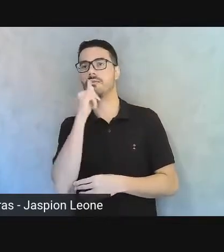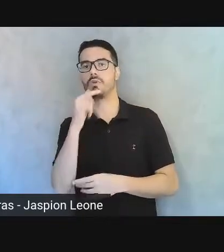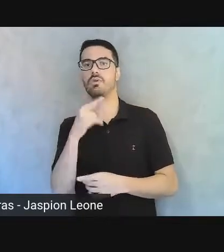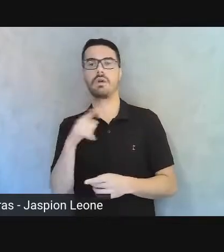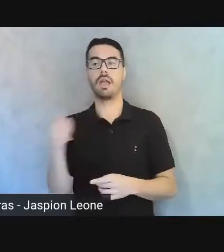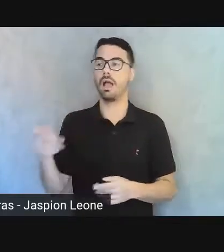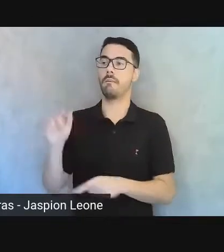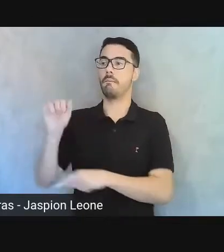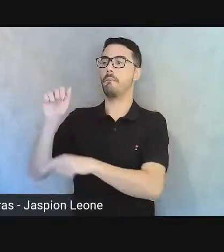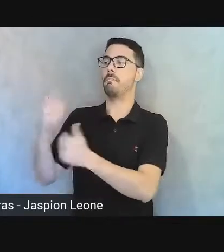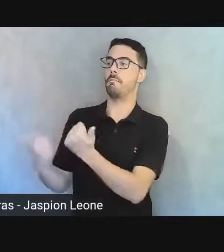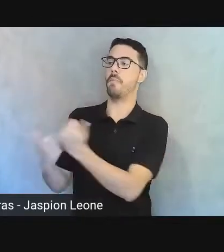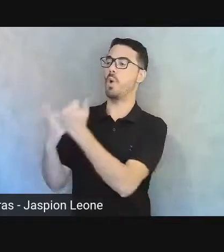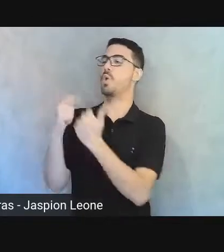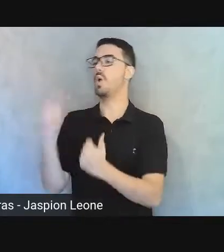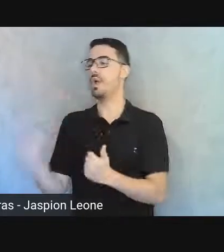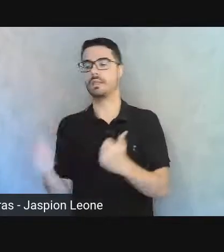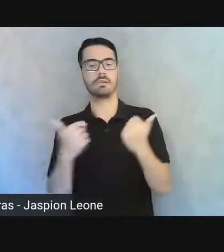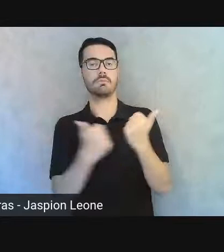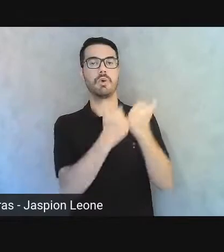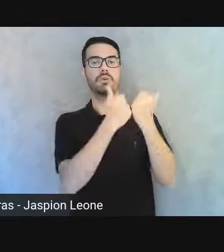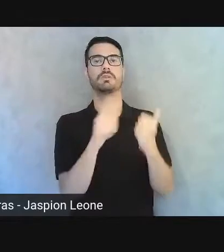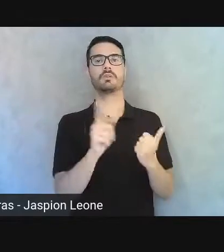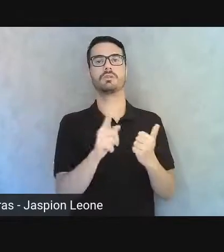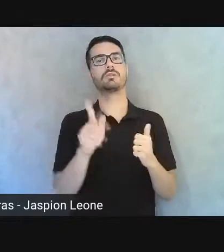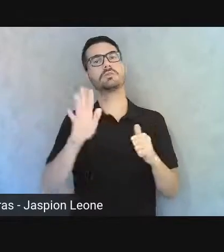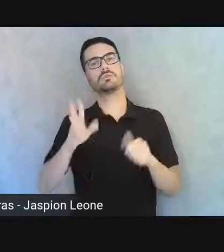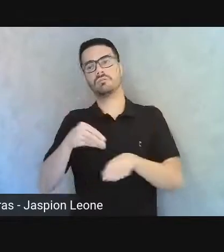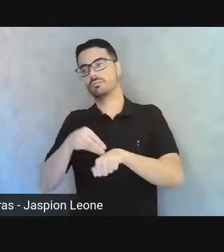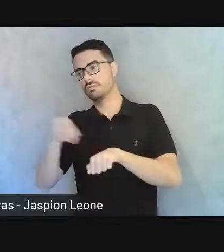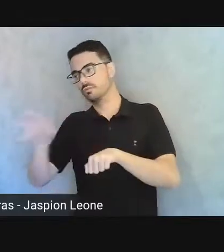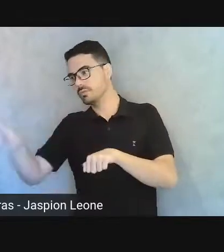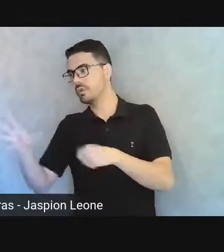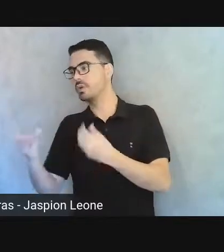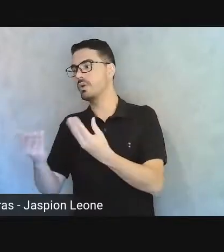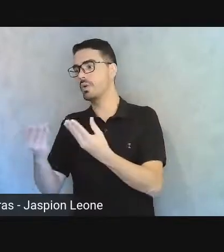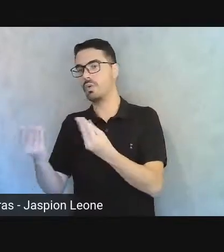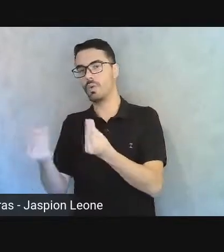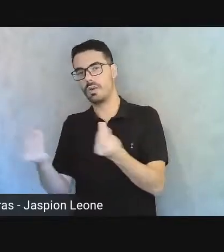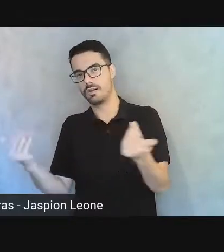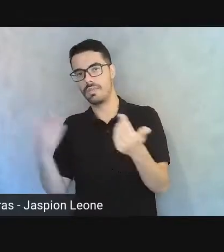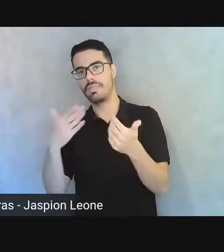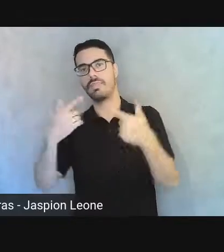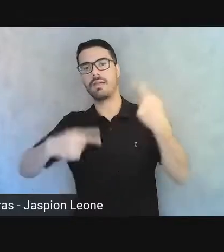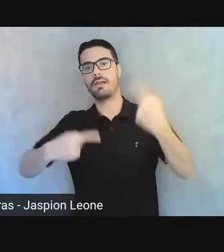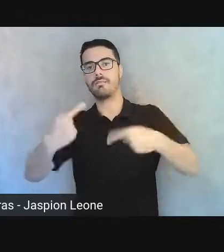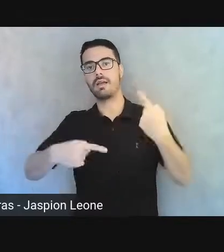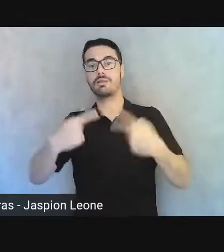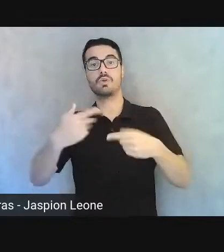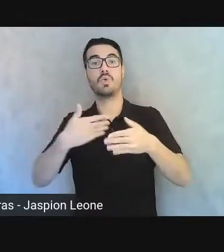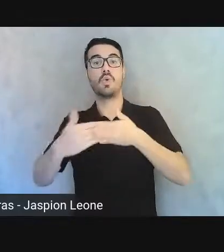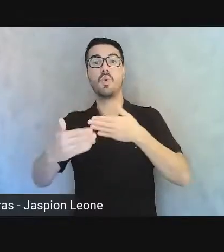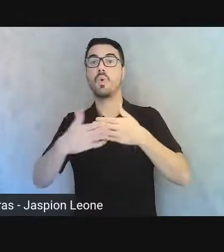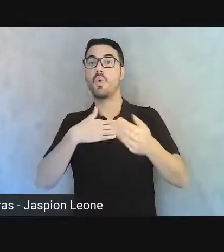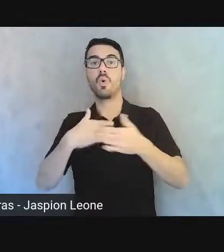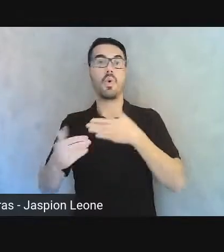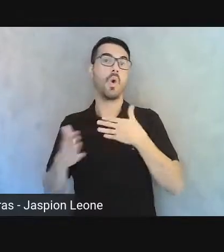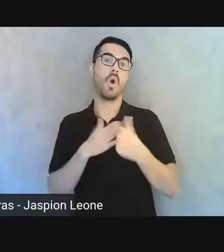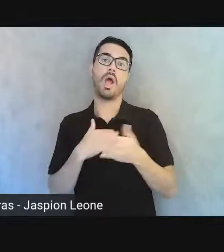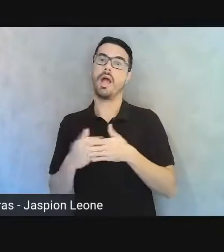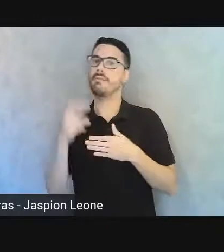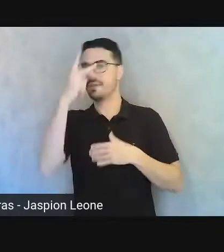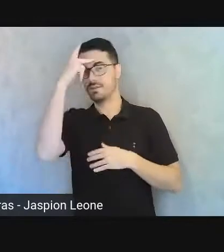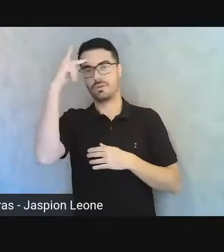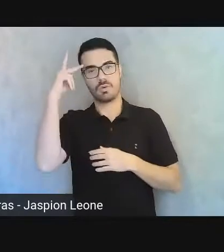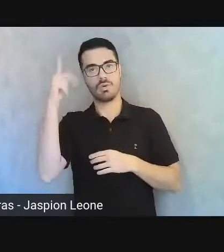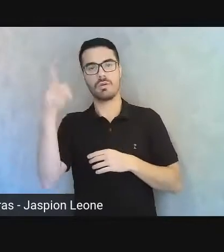eu tinha a oportunidade de passar elementos para qualificar o debate para quem quer que solicitasse apoio da consultoria.